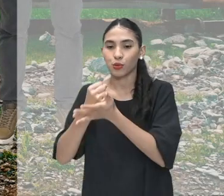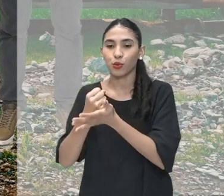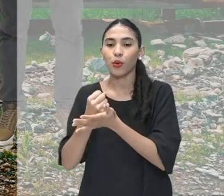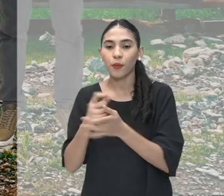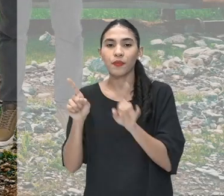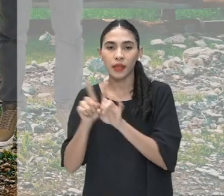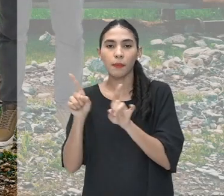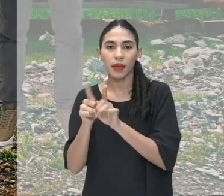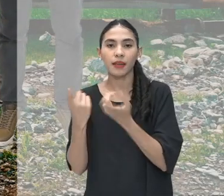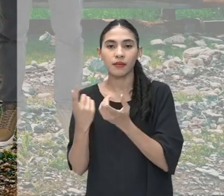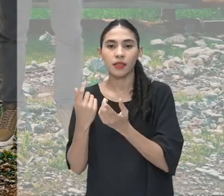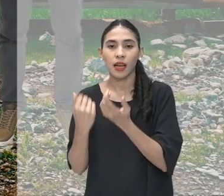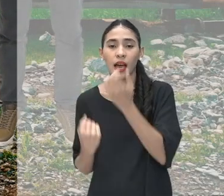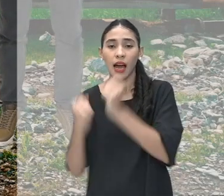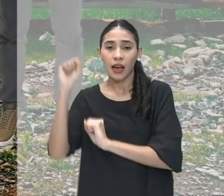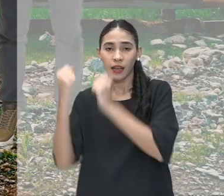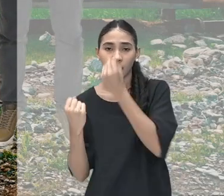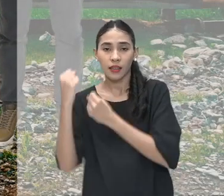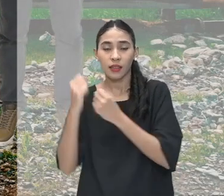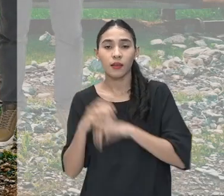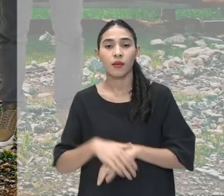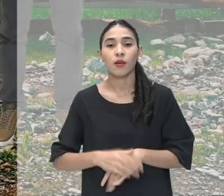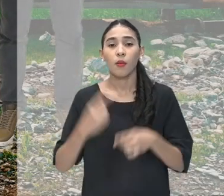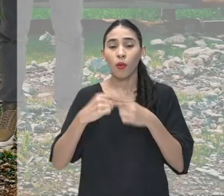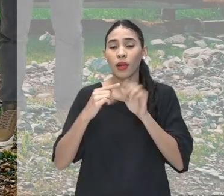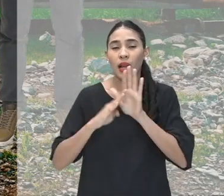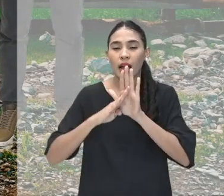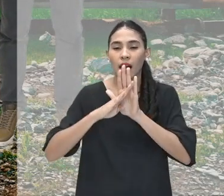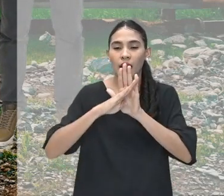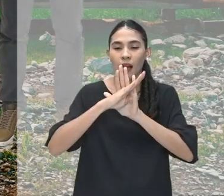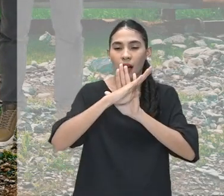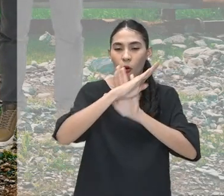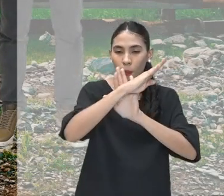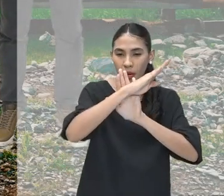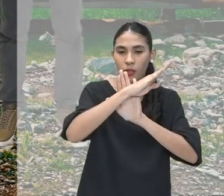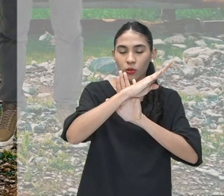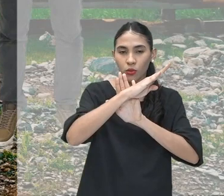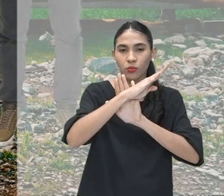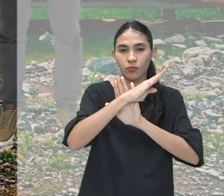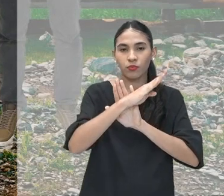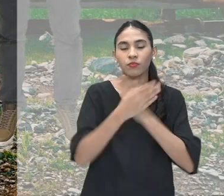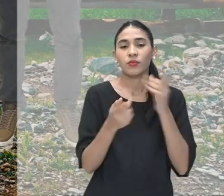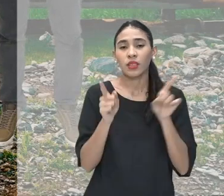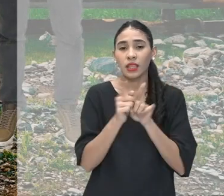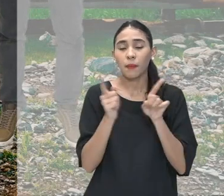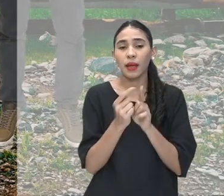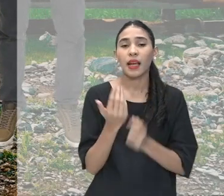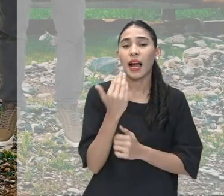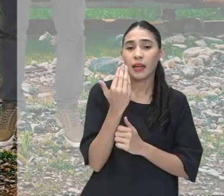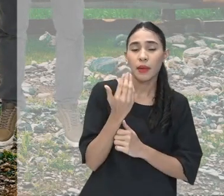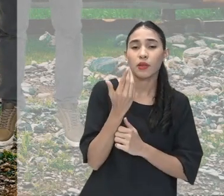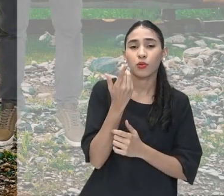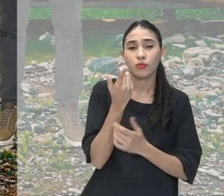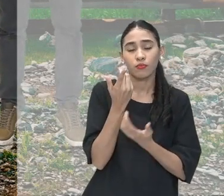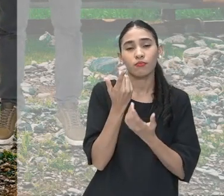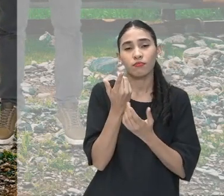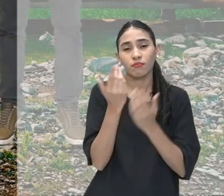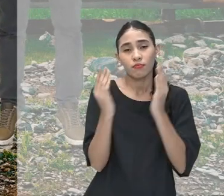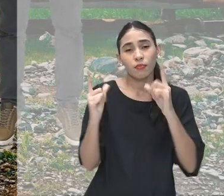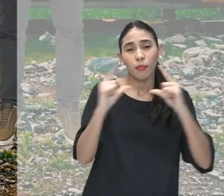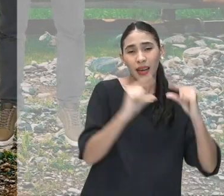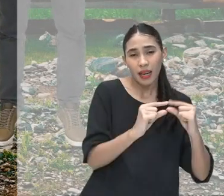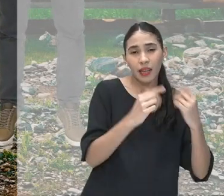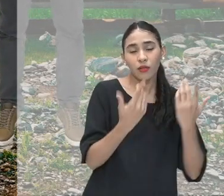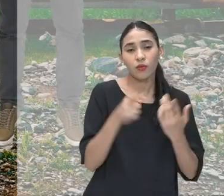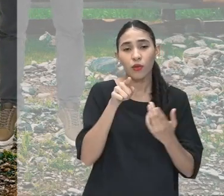Primeiro, aumento da produtividade da terra, barateando os alimentos. Então, você vai produzir mais, porque você vai